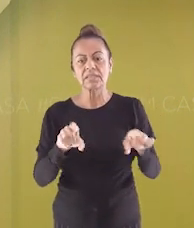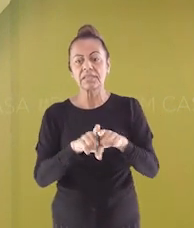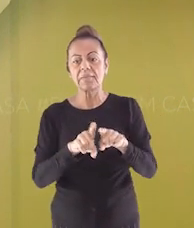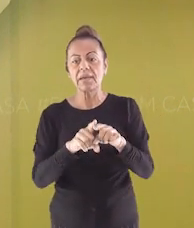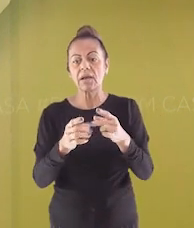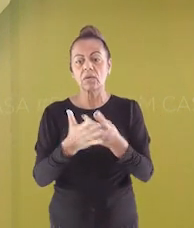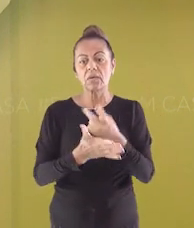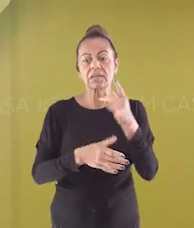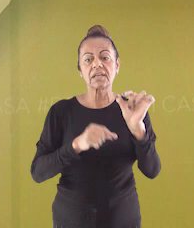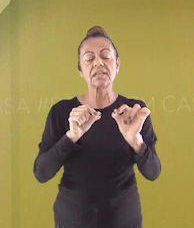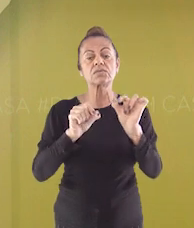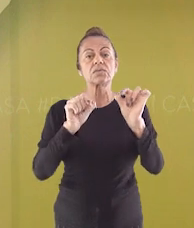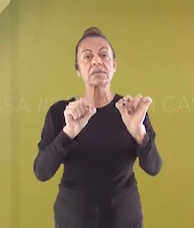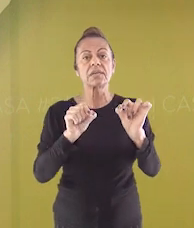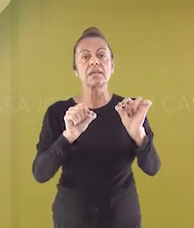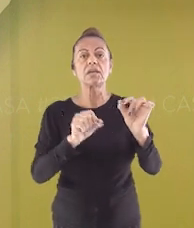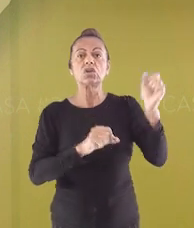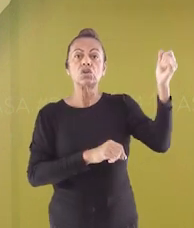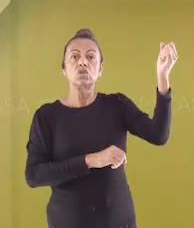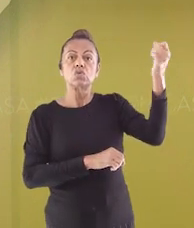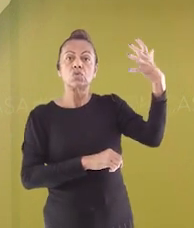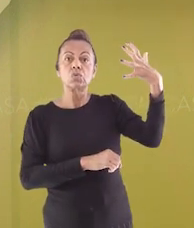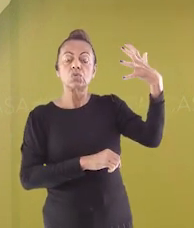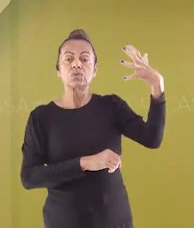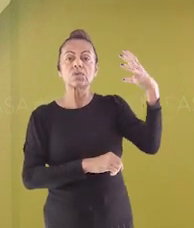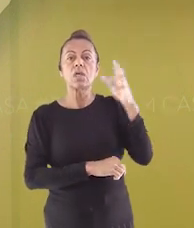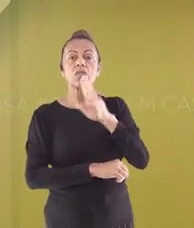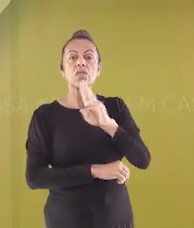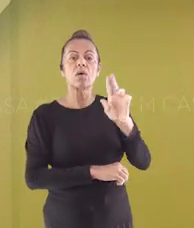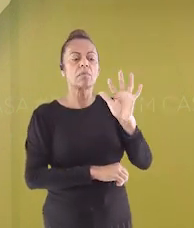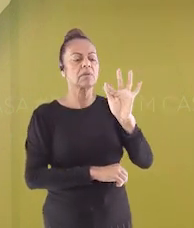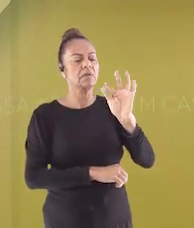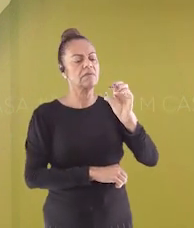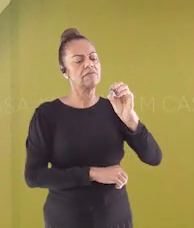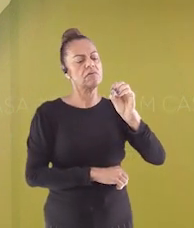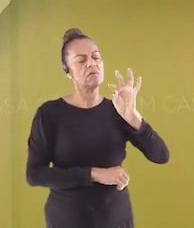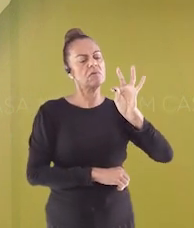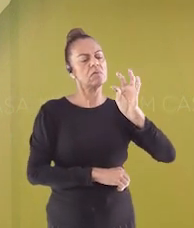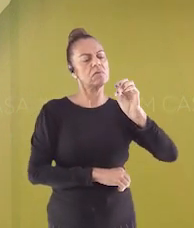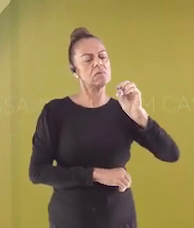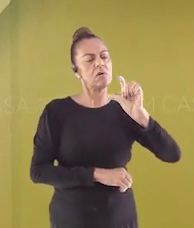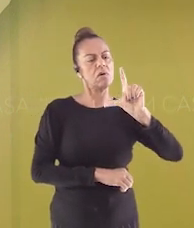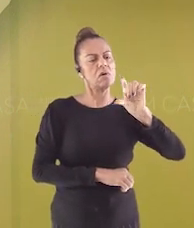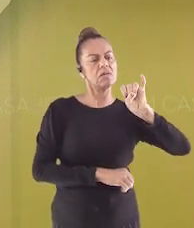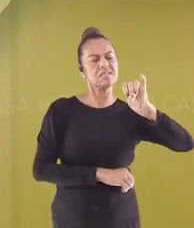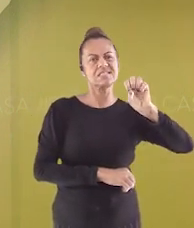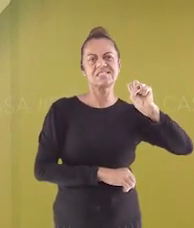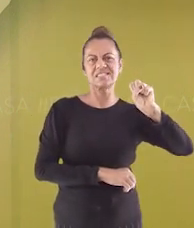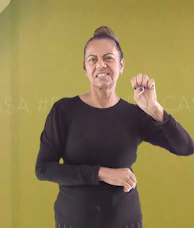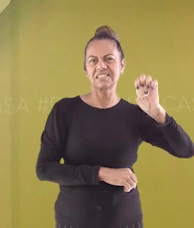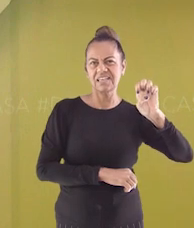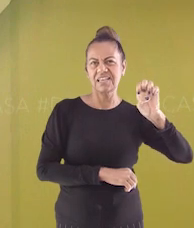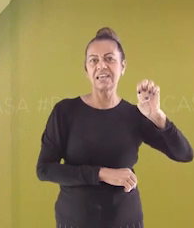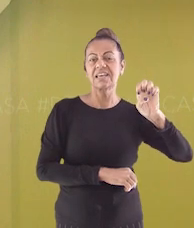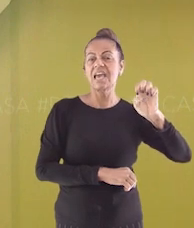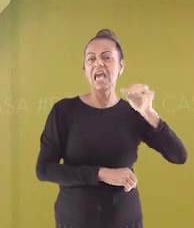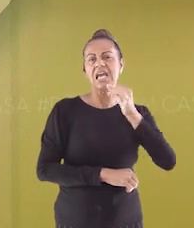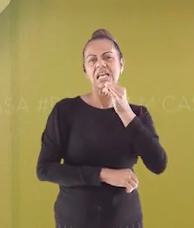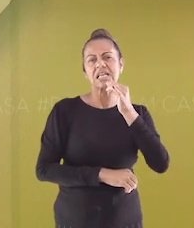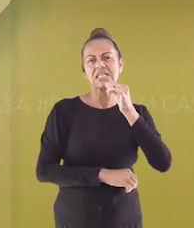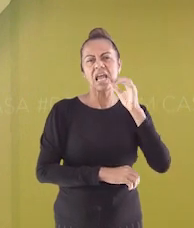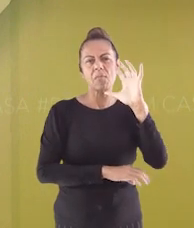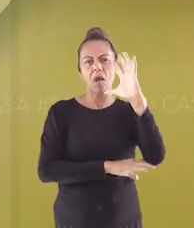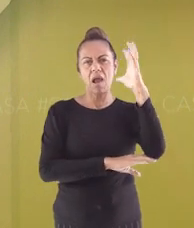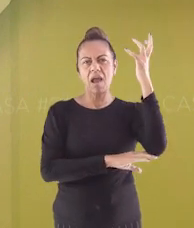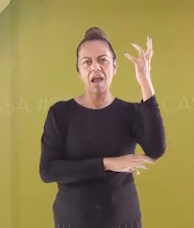da luz, chamada também de fotólise, como, por exemplo, no caso da fotossíntese, que é a maneira pela qual